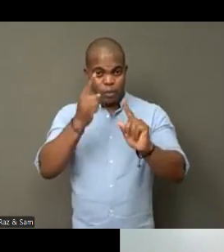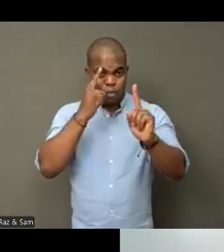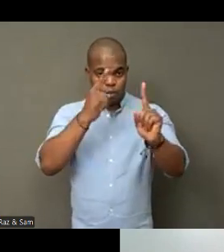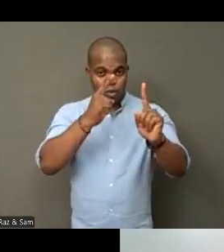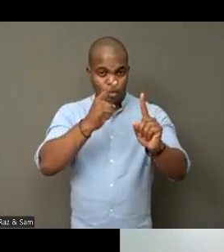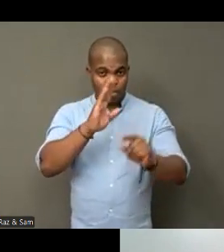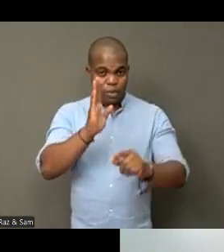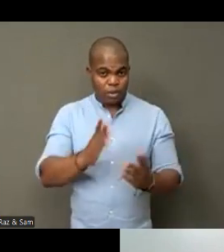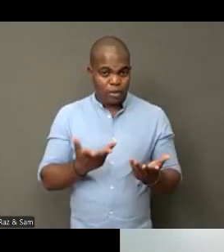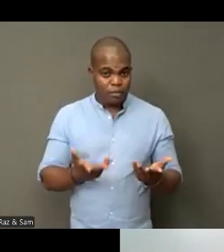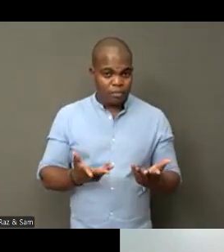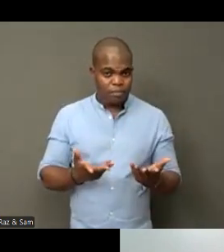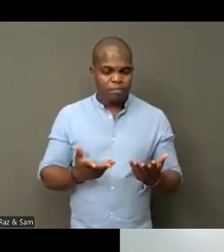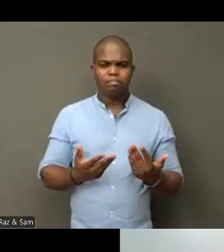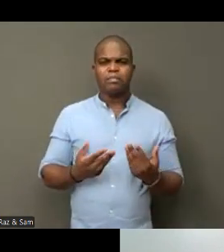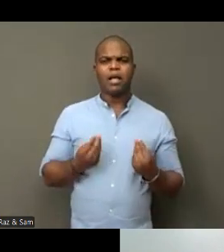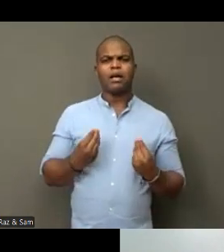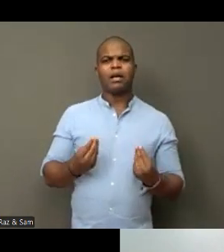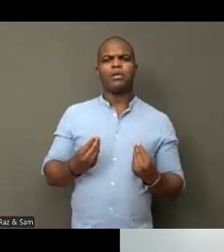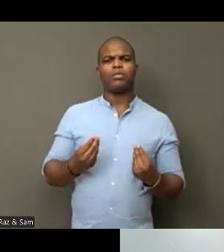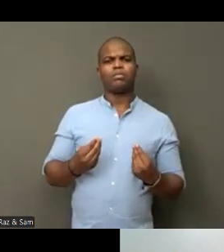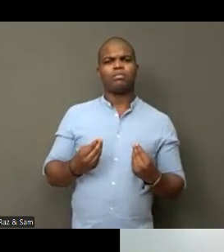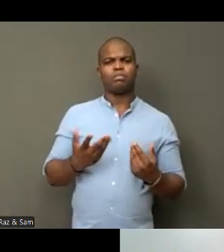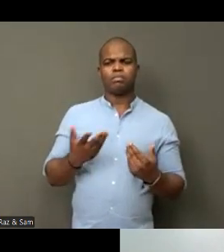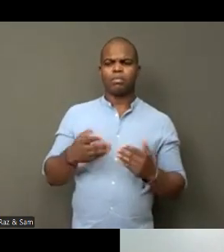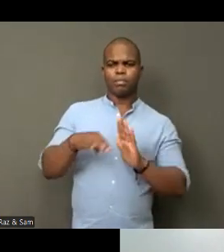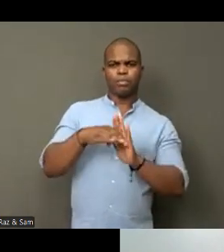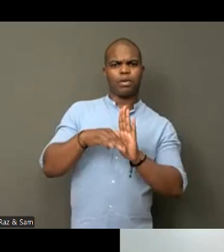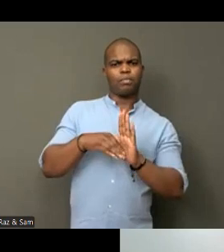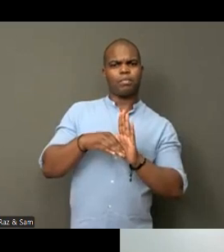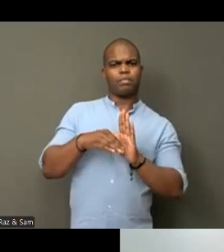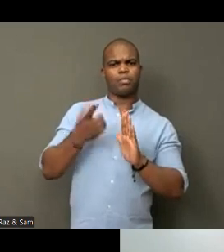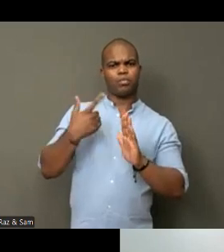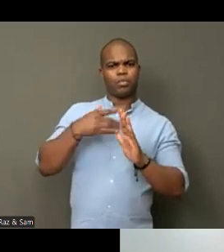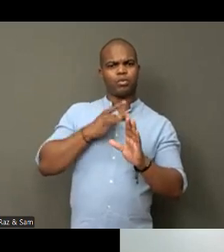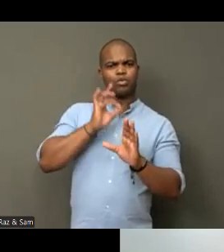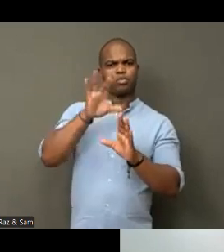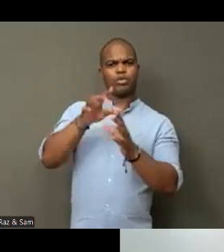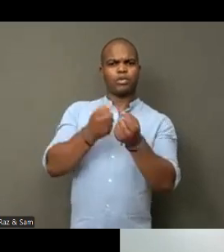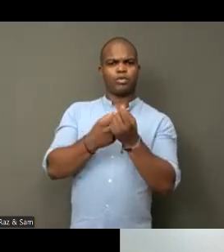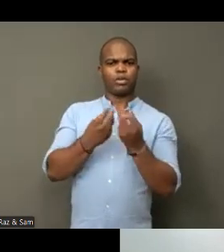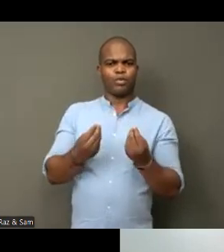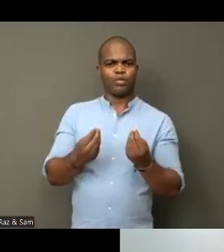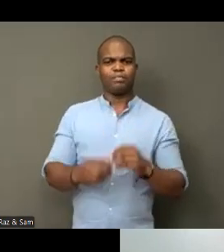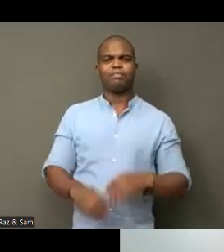programa do Brasil Saudável? Obrigado pela pergunta.